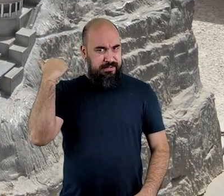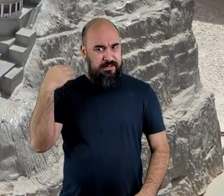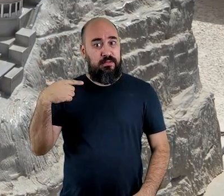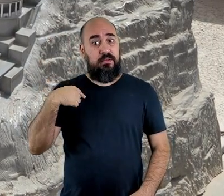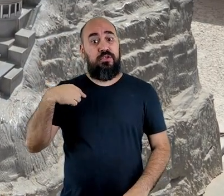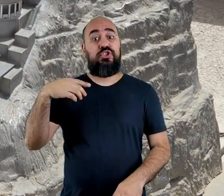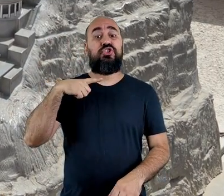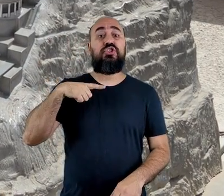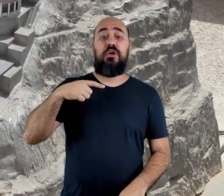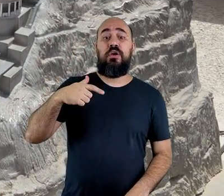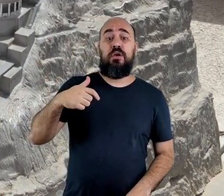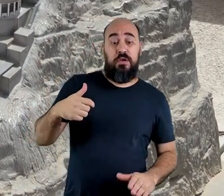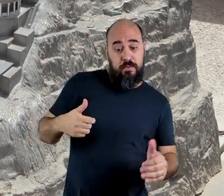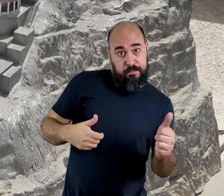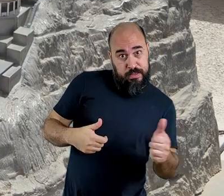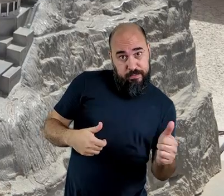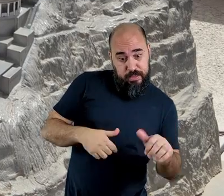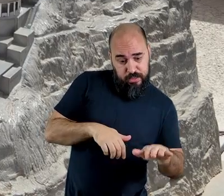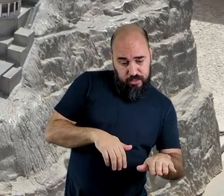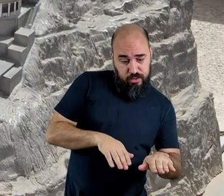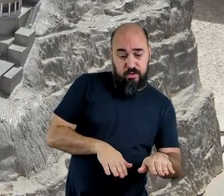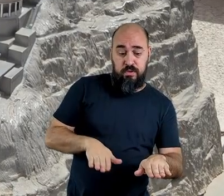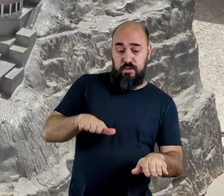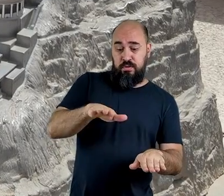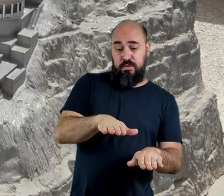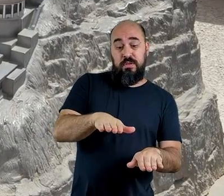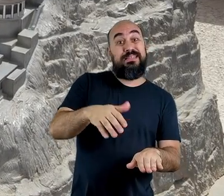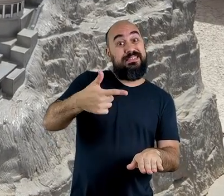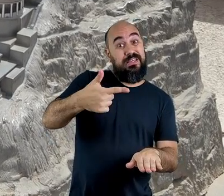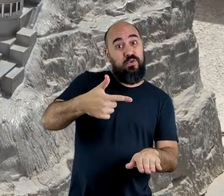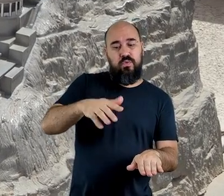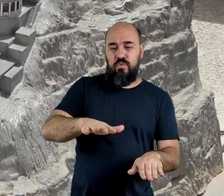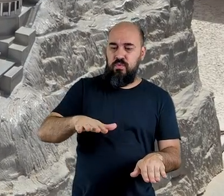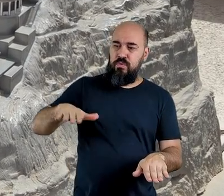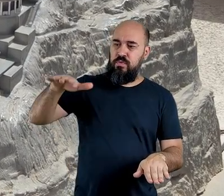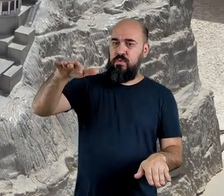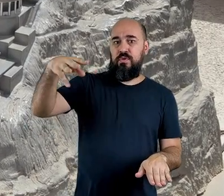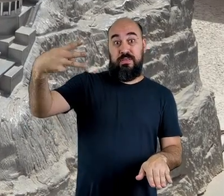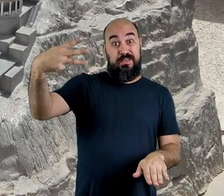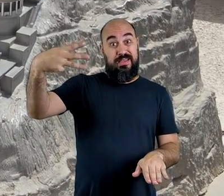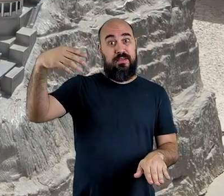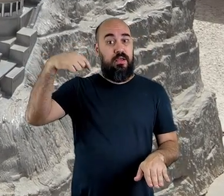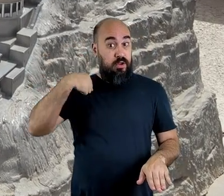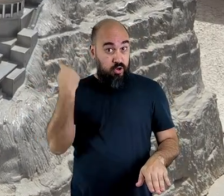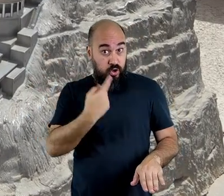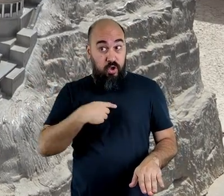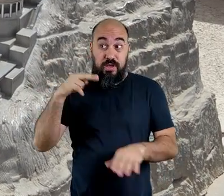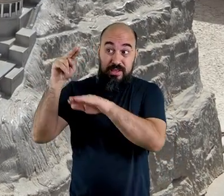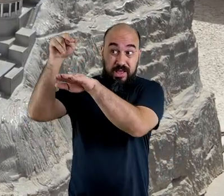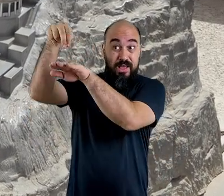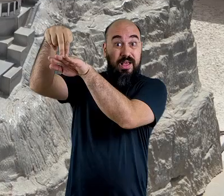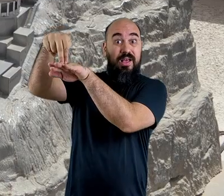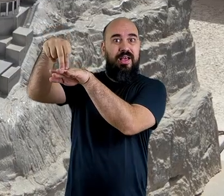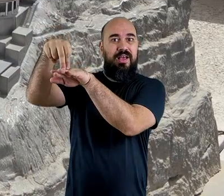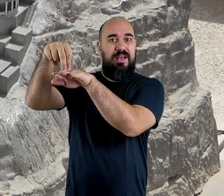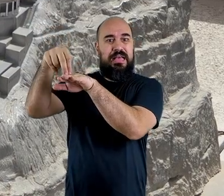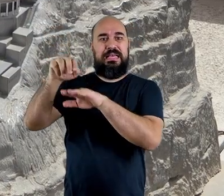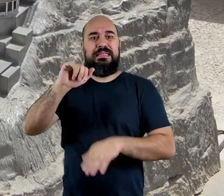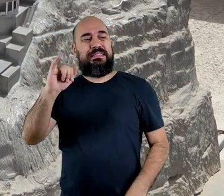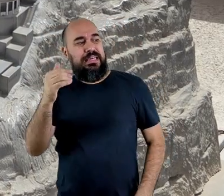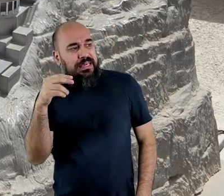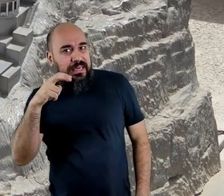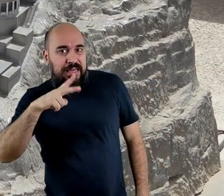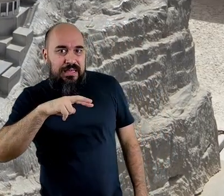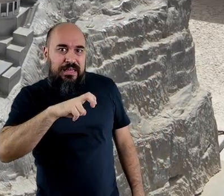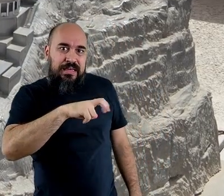ali, outro intermediário e o mais acima. Nós estamos justamente nessa parte aqui. Aliás, se nós continuarmos andando